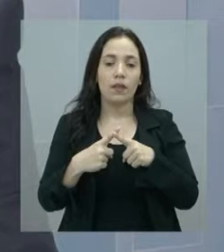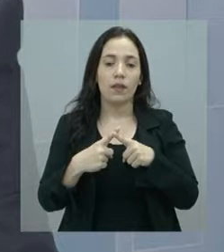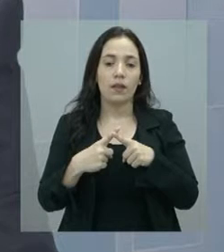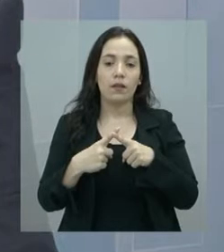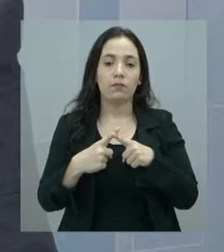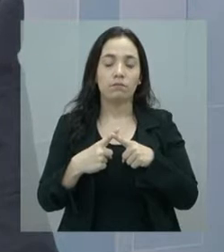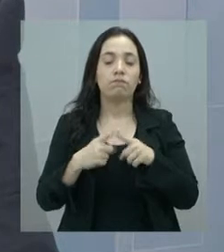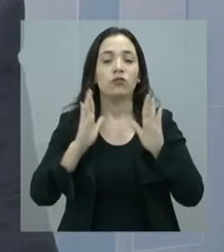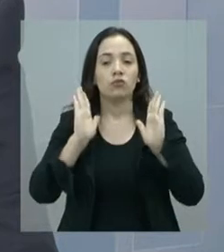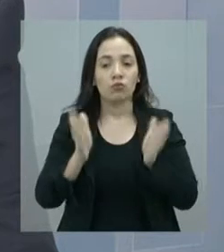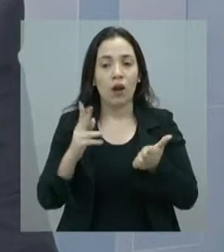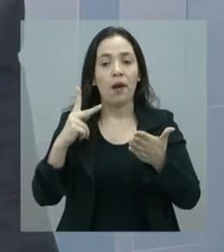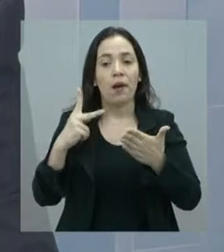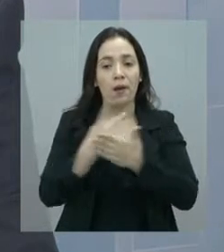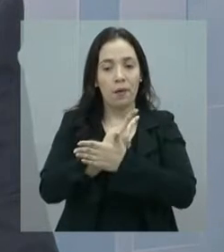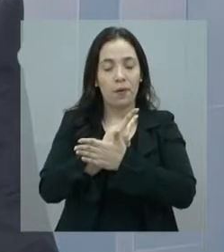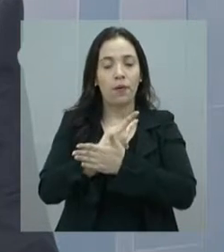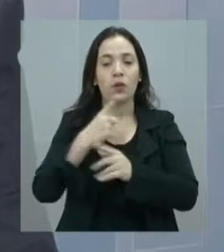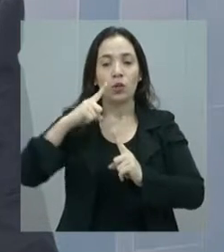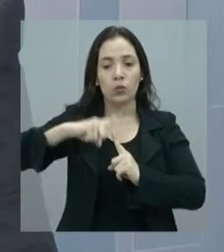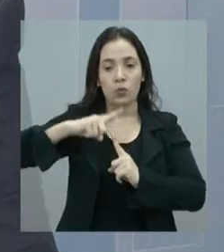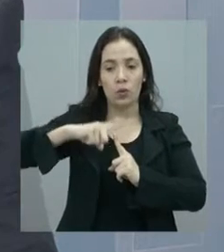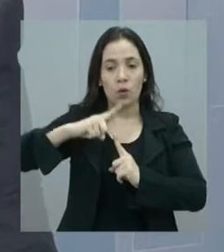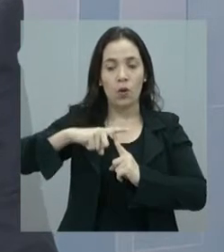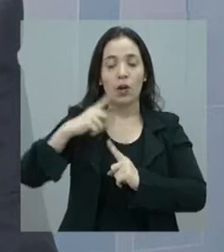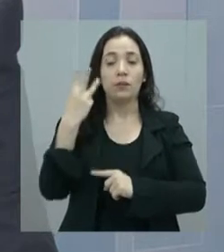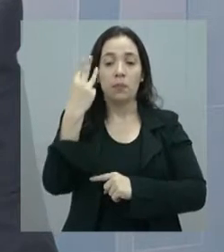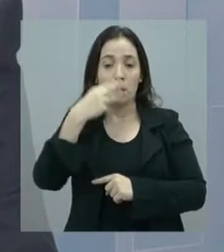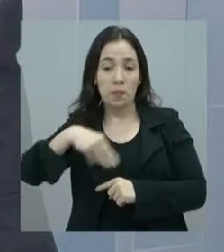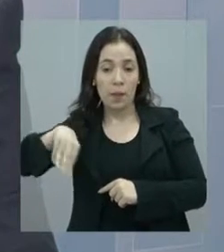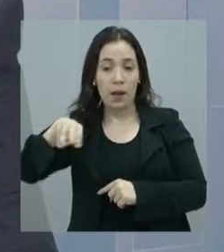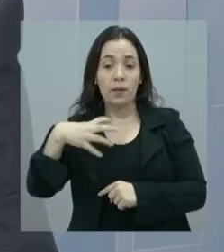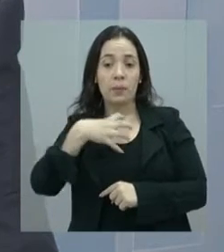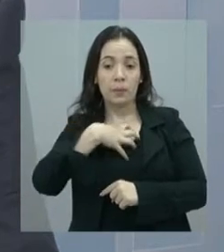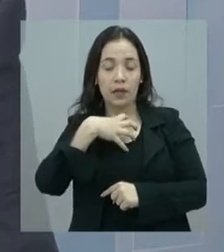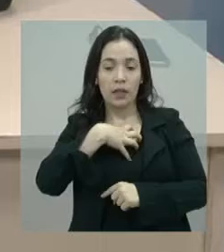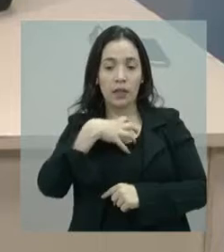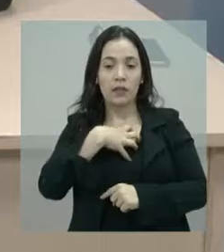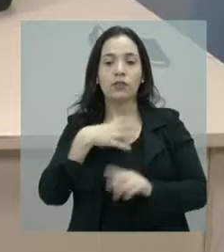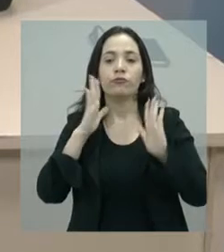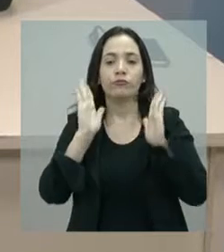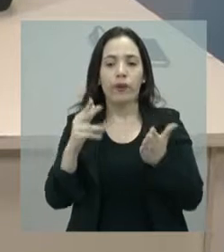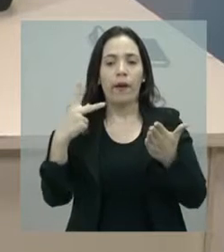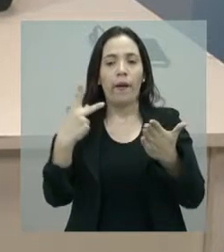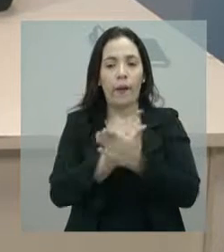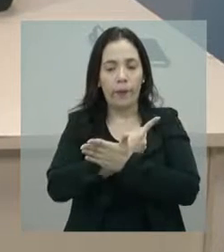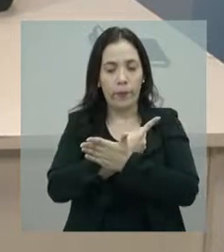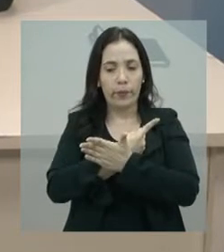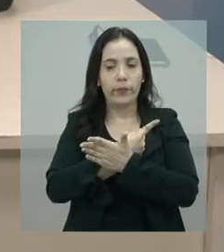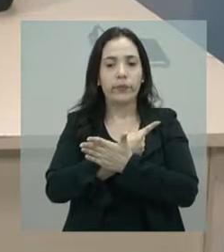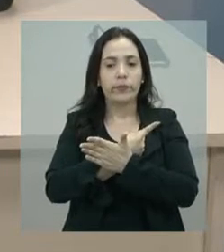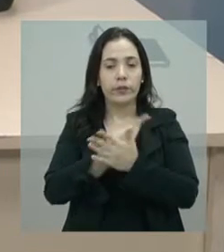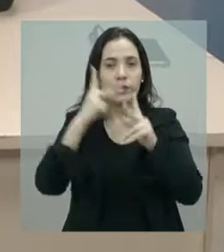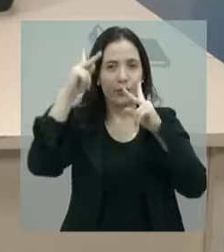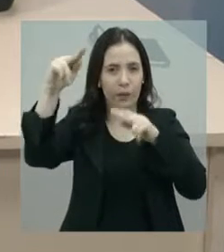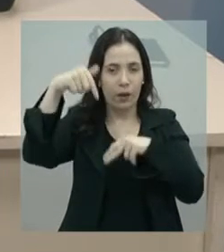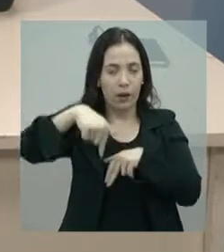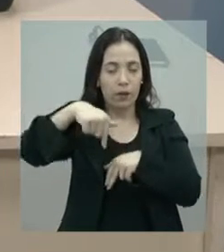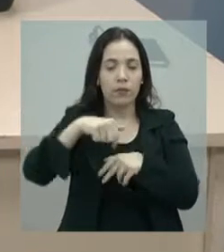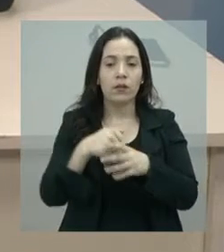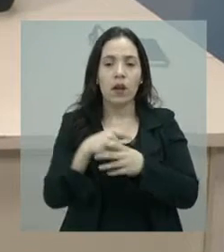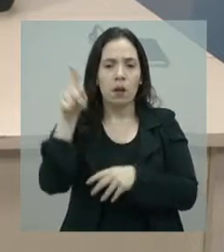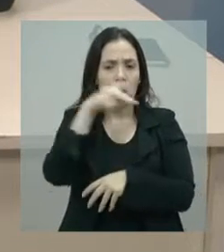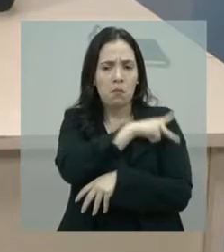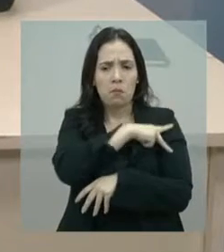com relação ao Tocantins, ao Maranhão e à Bahia. Eu gosto de história do Ceará, sabe, deputado? E, na verdade, eles não têm razão, nem do ponto de